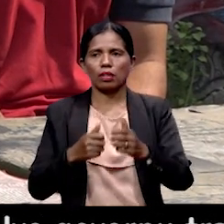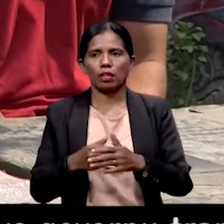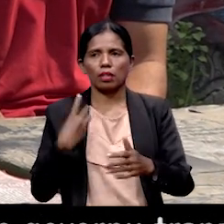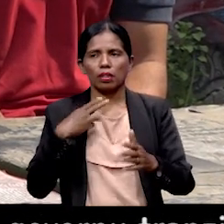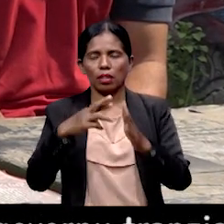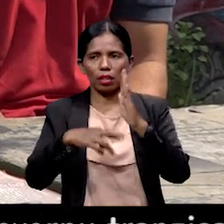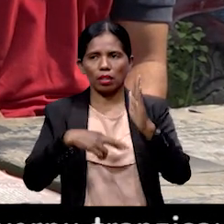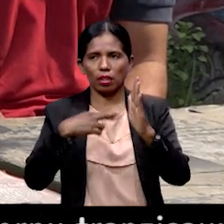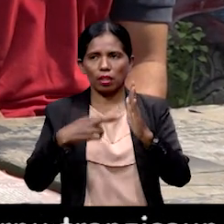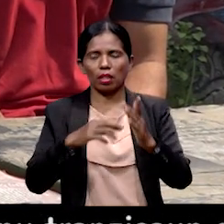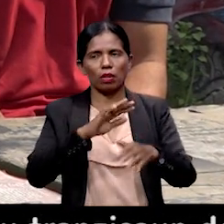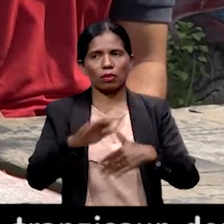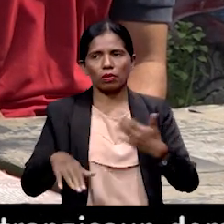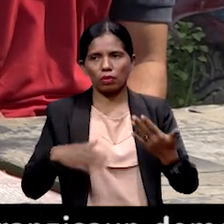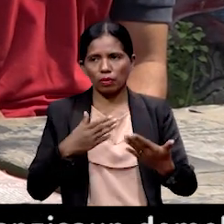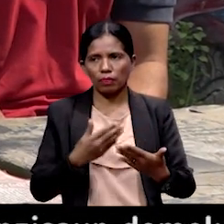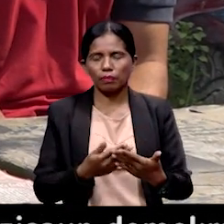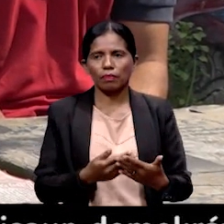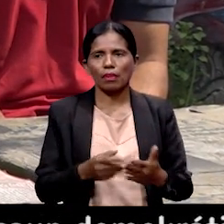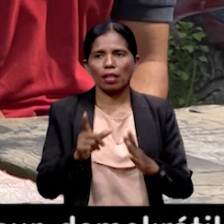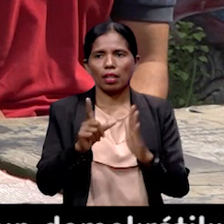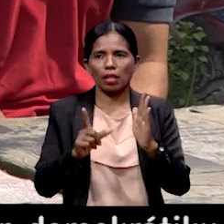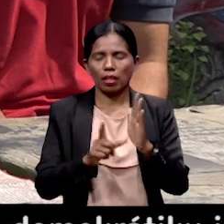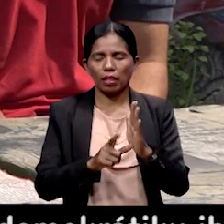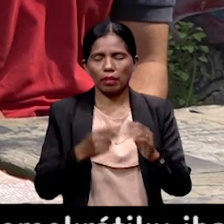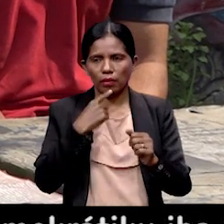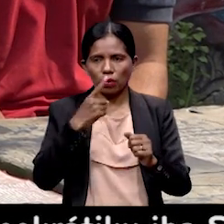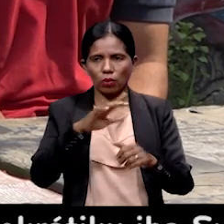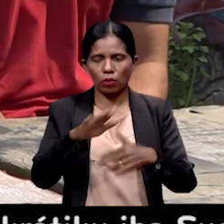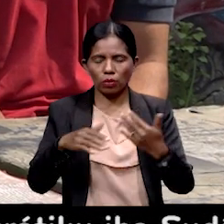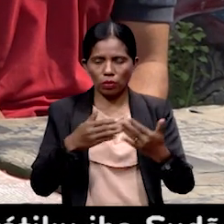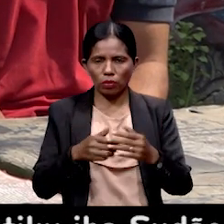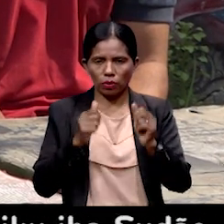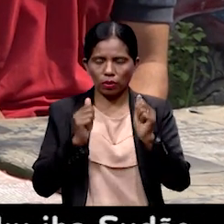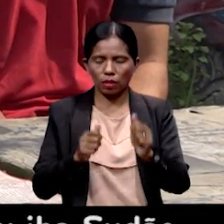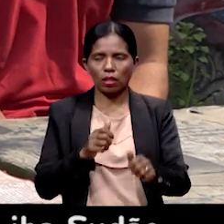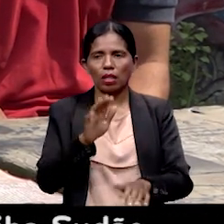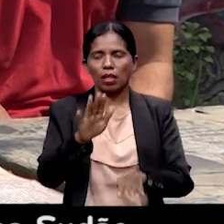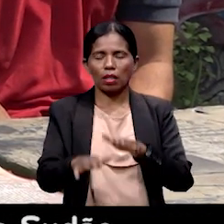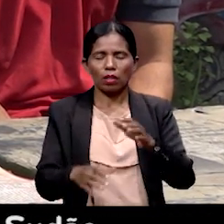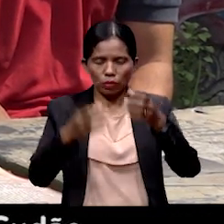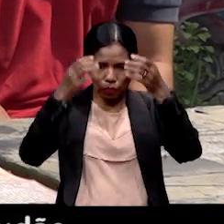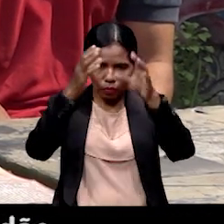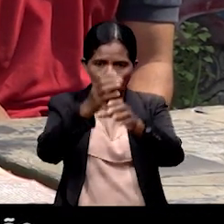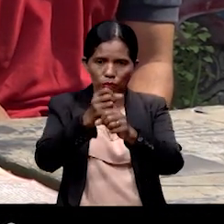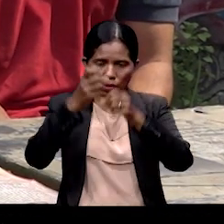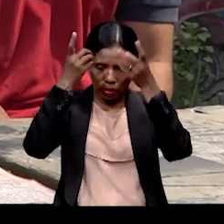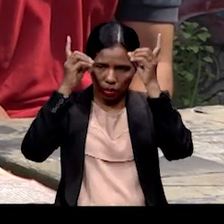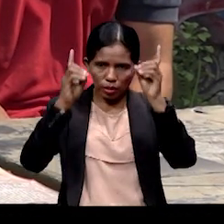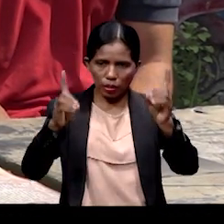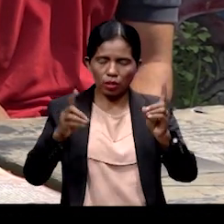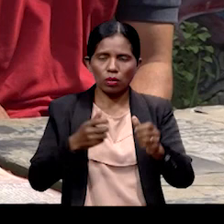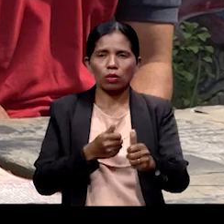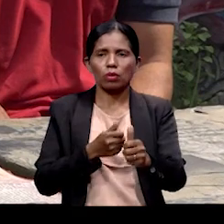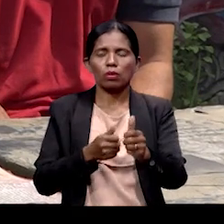regra geral sira requisitos lei ne bem caruta o do que entendi la o atu foti decisão ida kari tempi li usi proceso